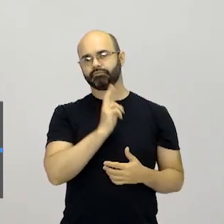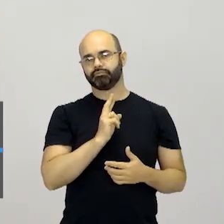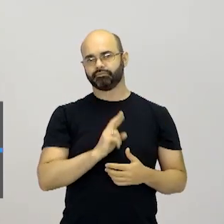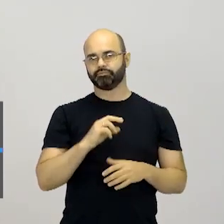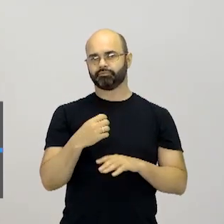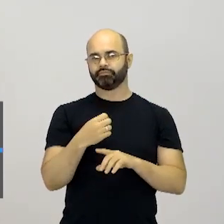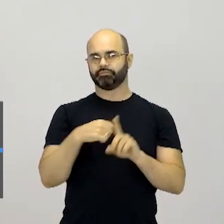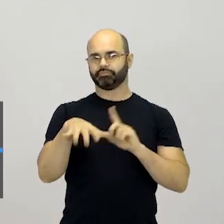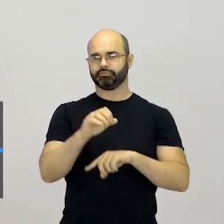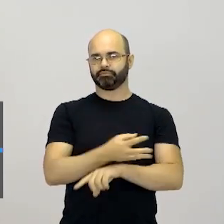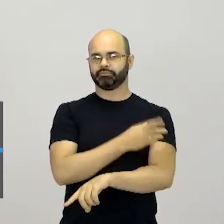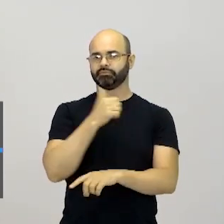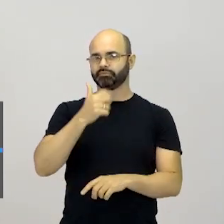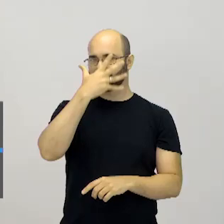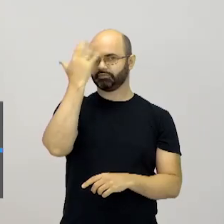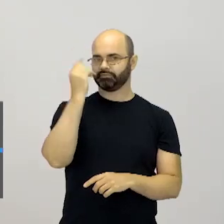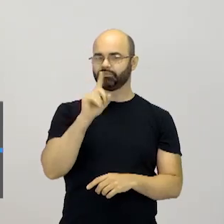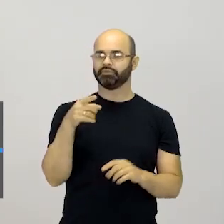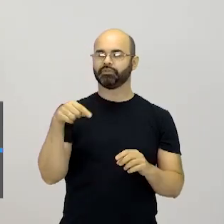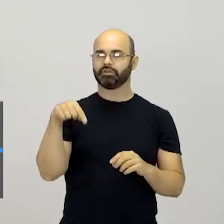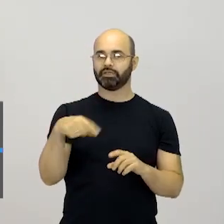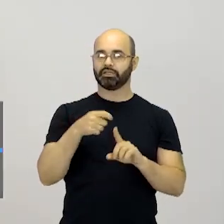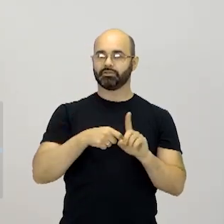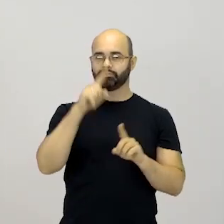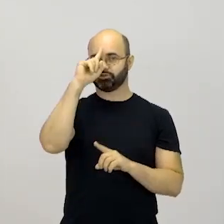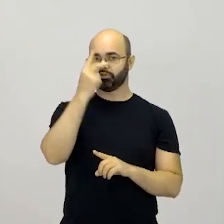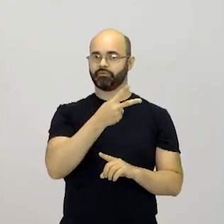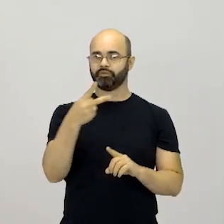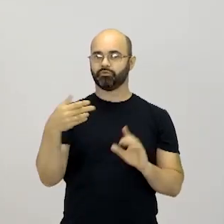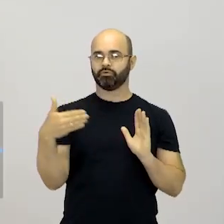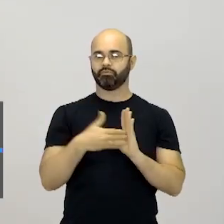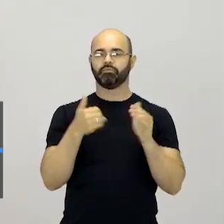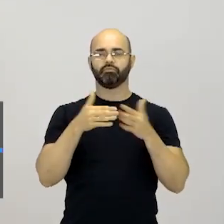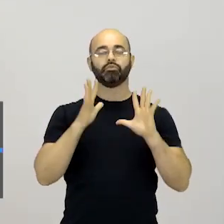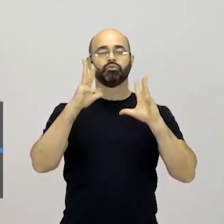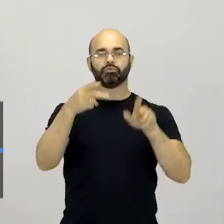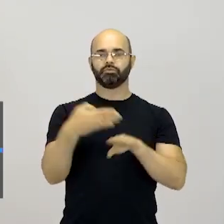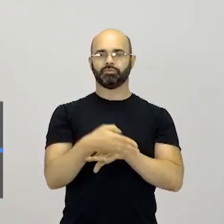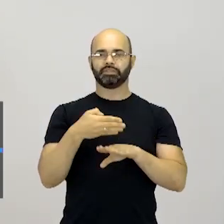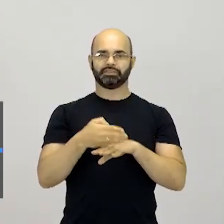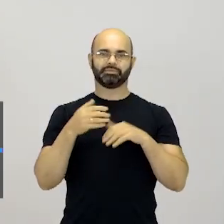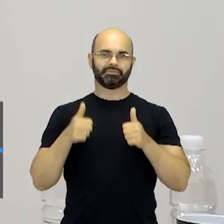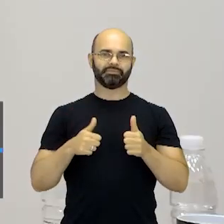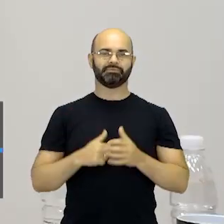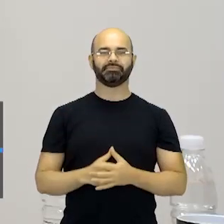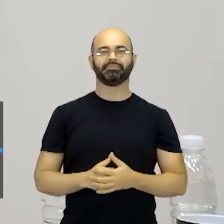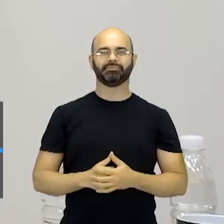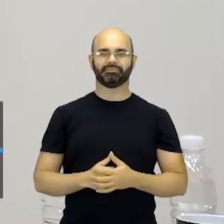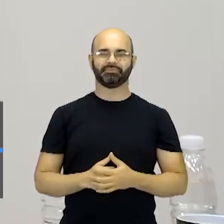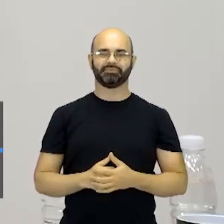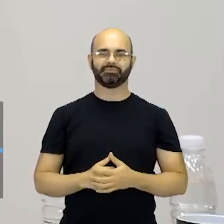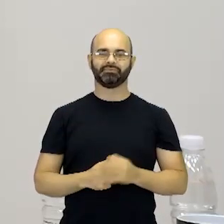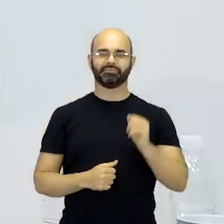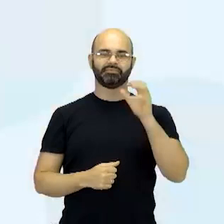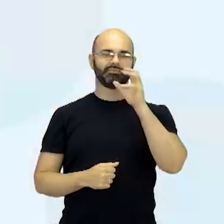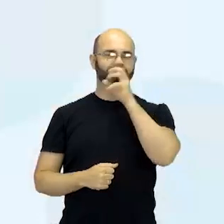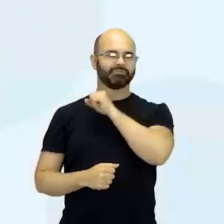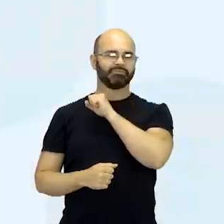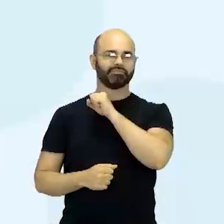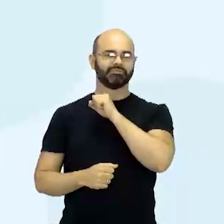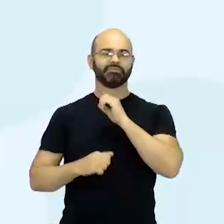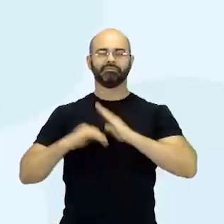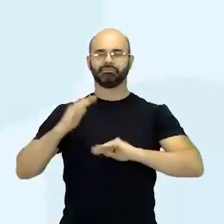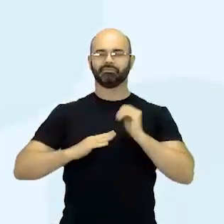autoavaliação socioemocional. Tem até o dia 22 desse mês, vai estar aberto para todos. Participem! É isso. É isso. Então, rapidinho aí,